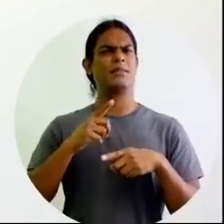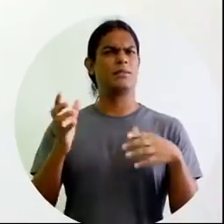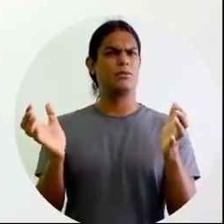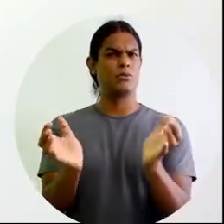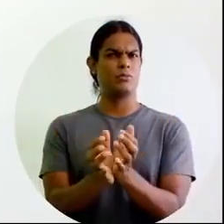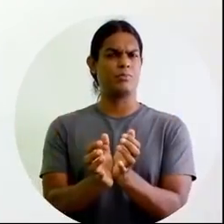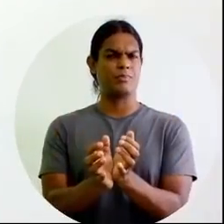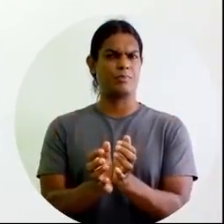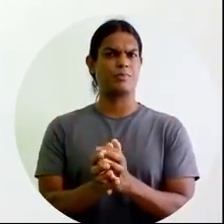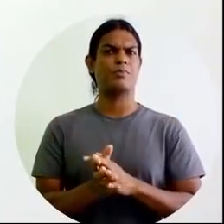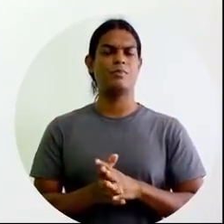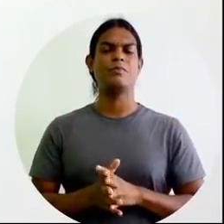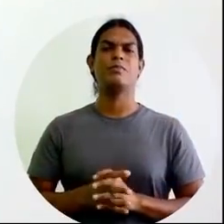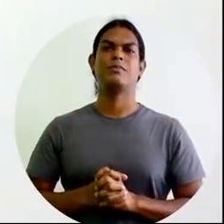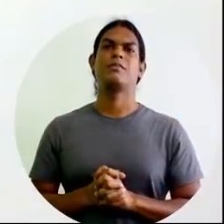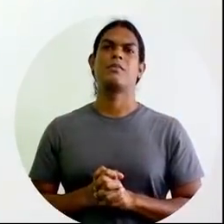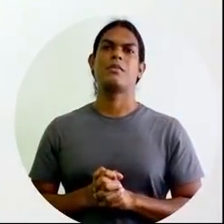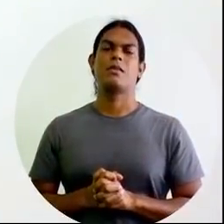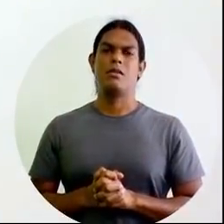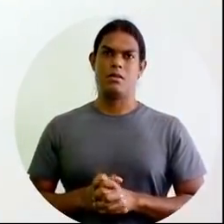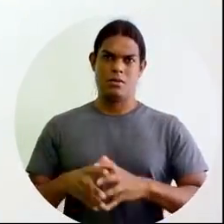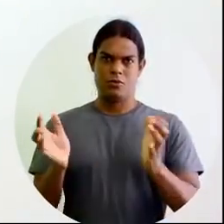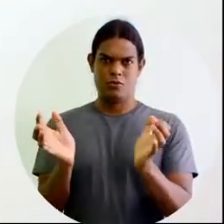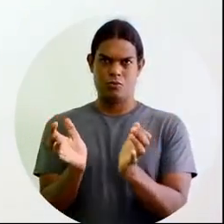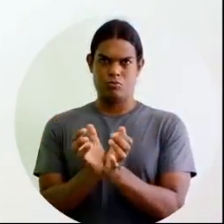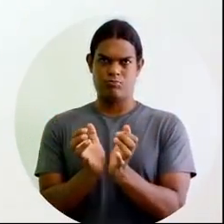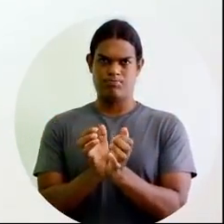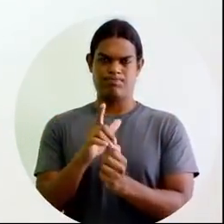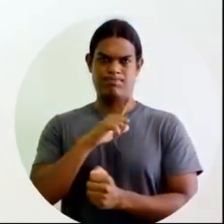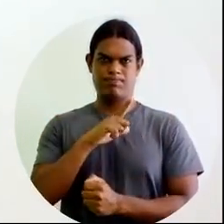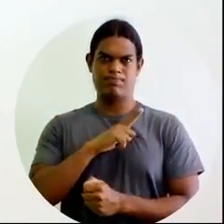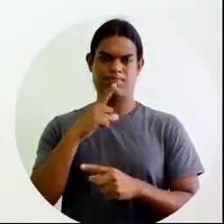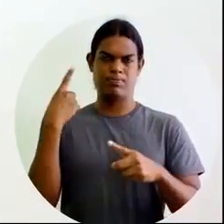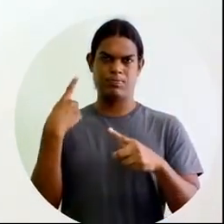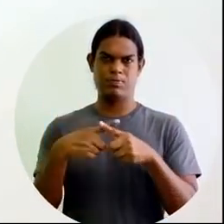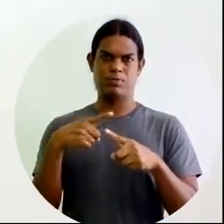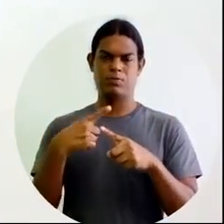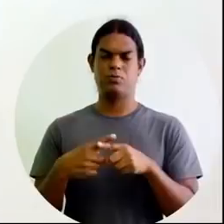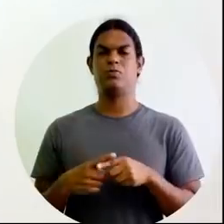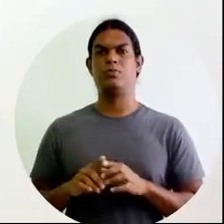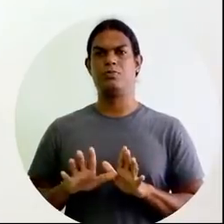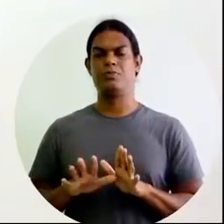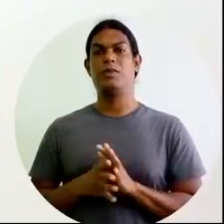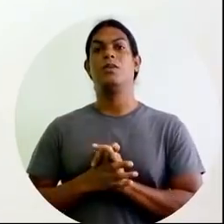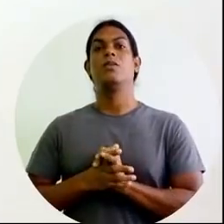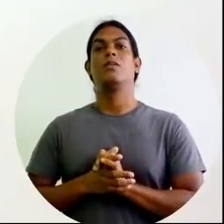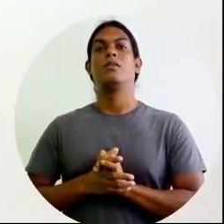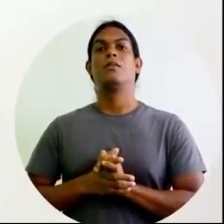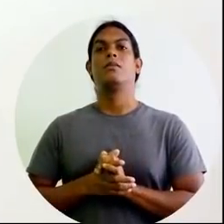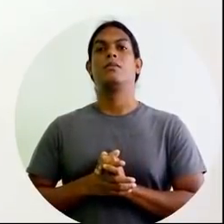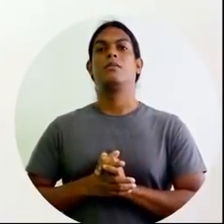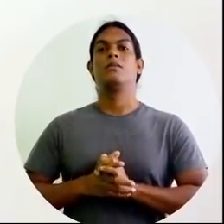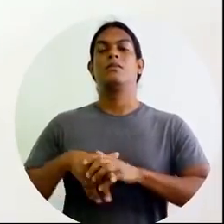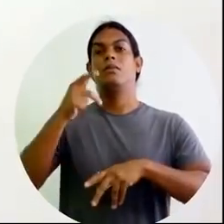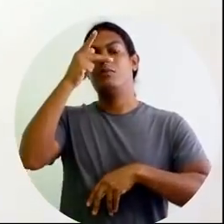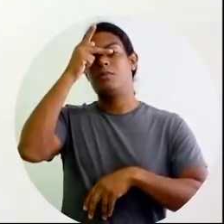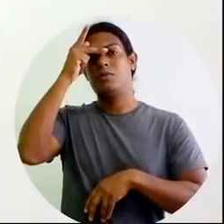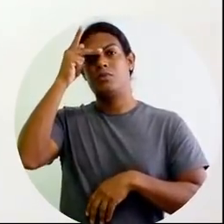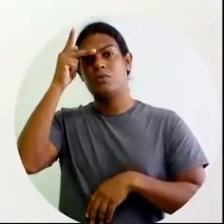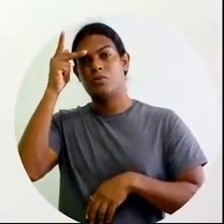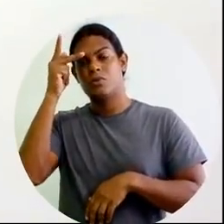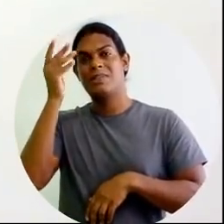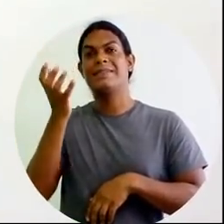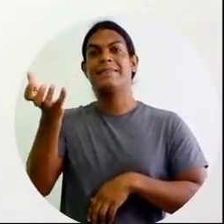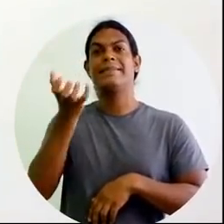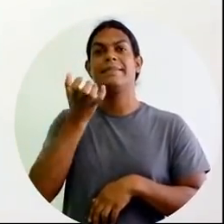existe o grupo? Um grupo existe quando as pessoas estão motivadas a trabalhar